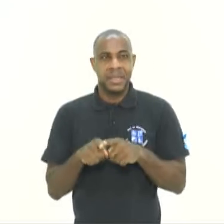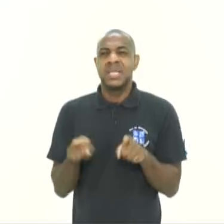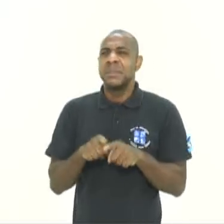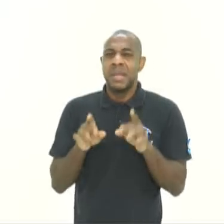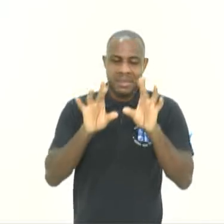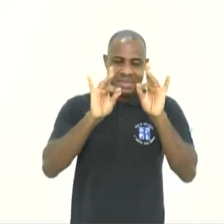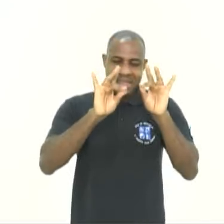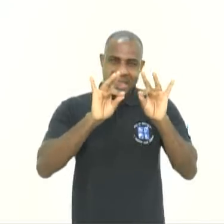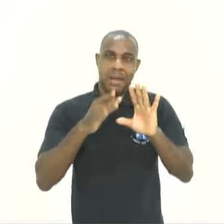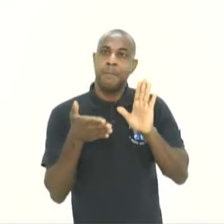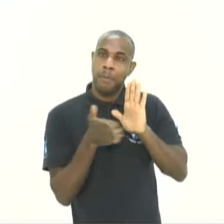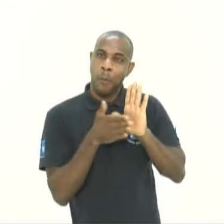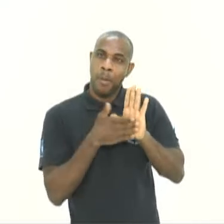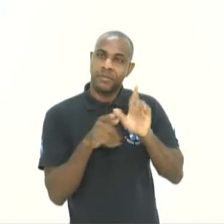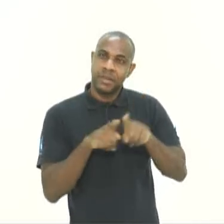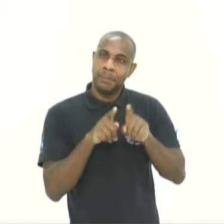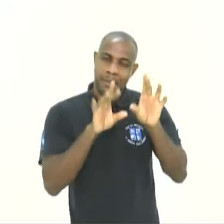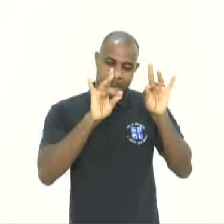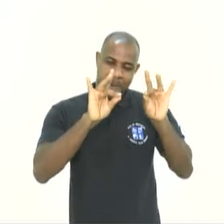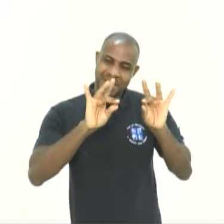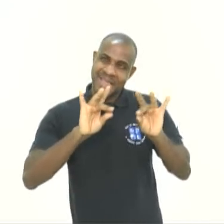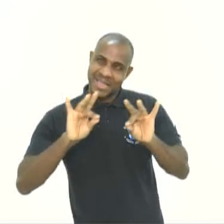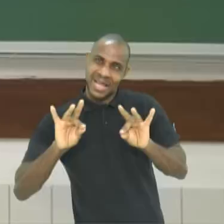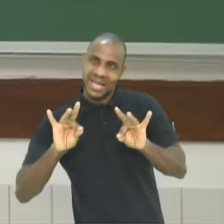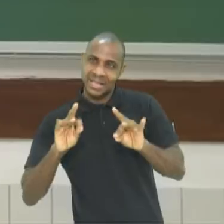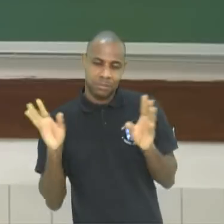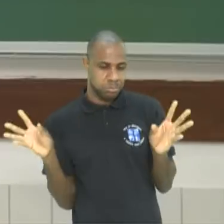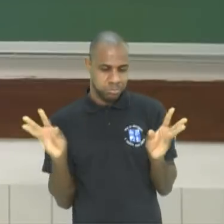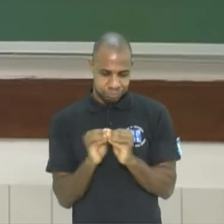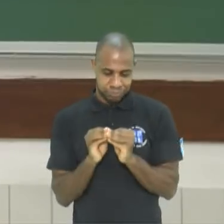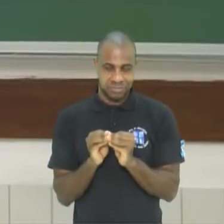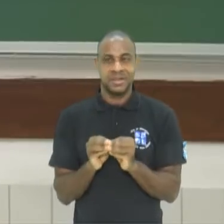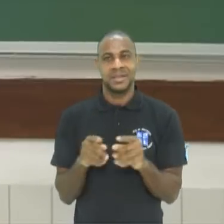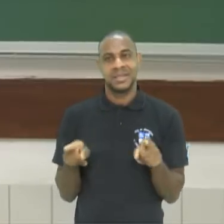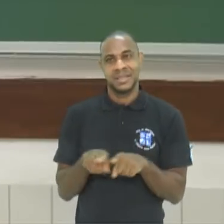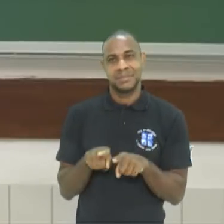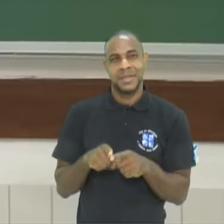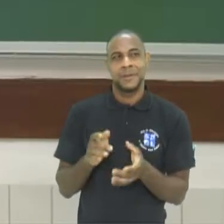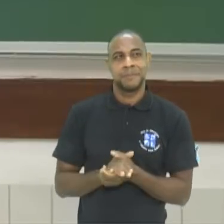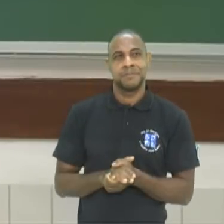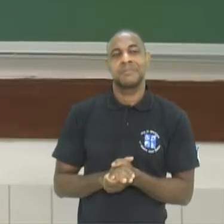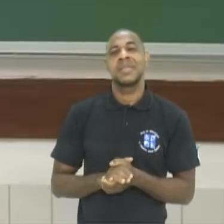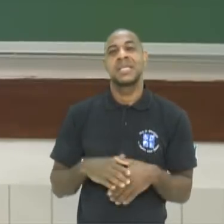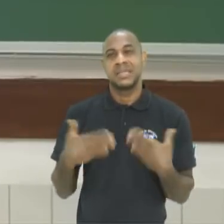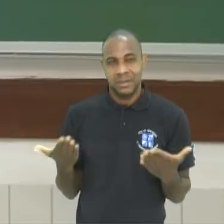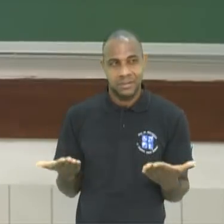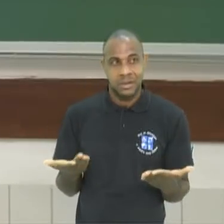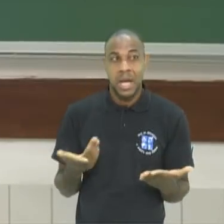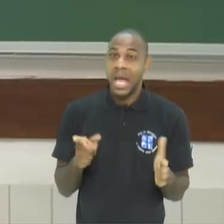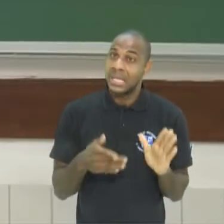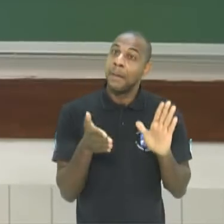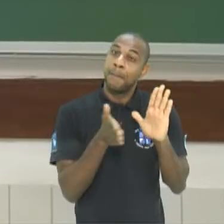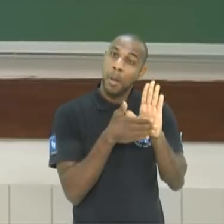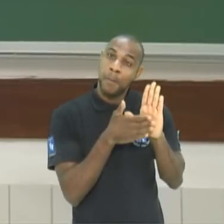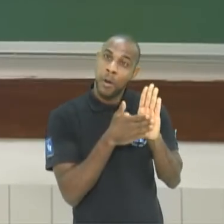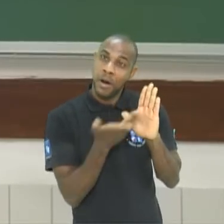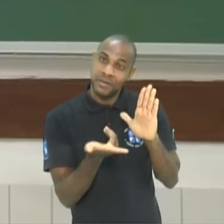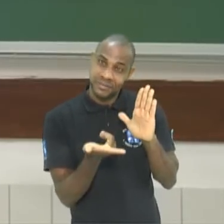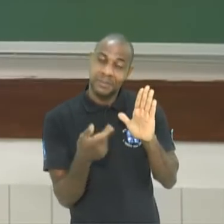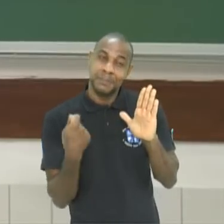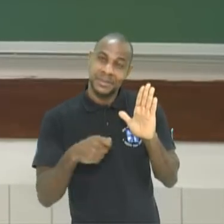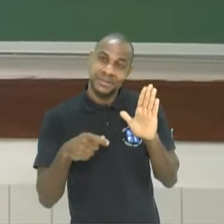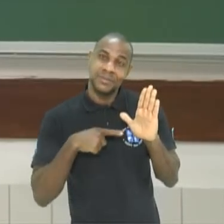detalhada. Lembram que o texto do Enem vai pedir a proposta de intervenção? Mas essa proposta de